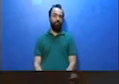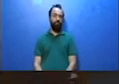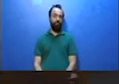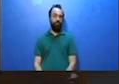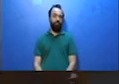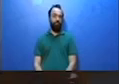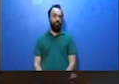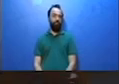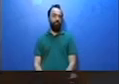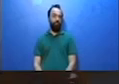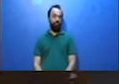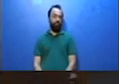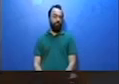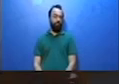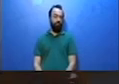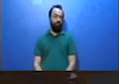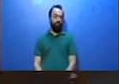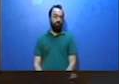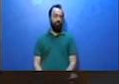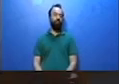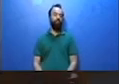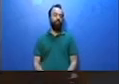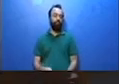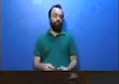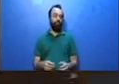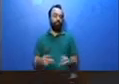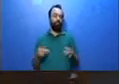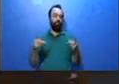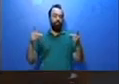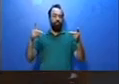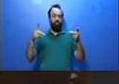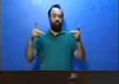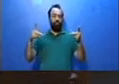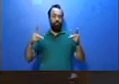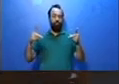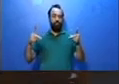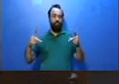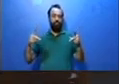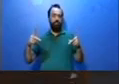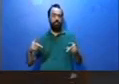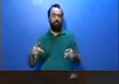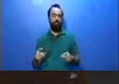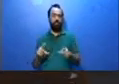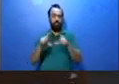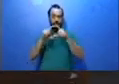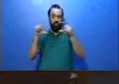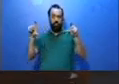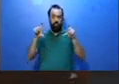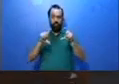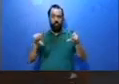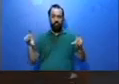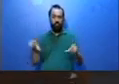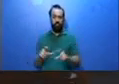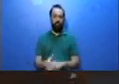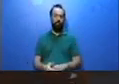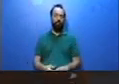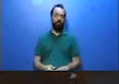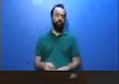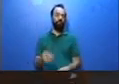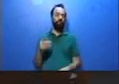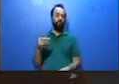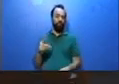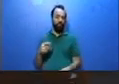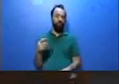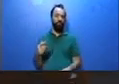Agora, nós vamos trabalhar também com os parágrafos, que nós já estamos trabalhando há algum tempo em nossas aulas, falando um